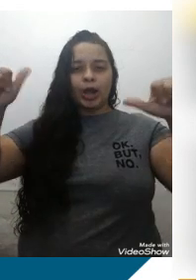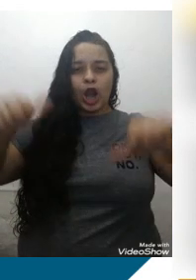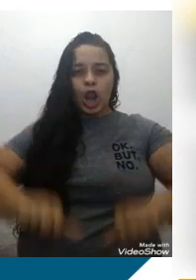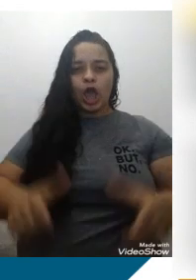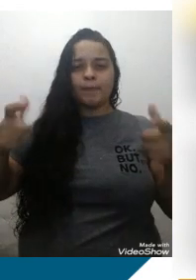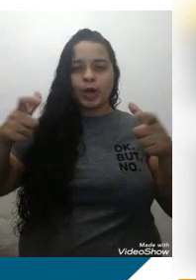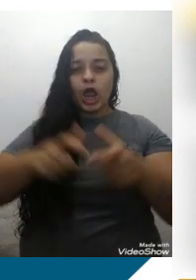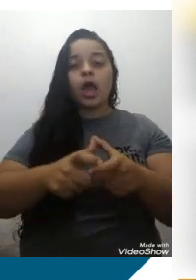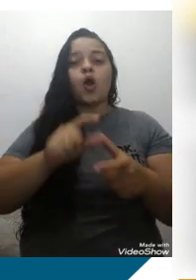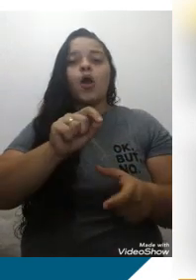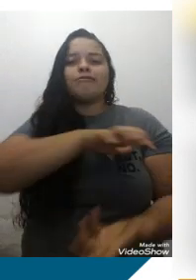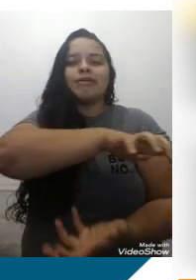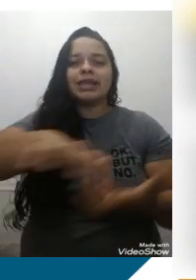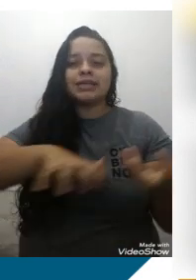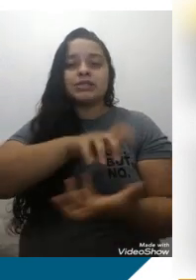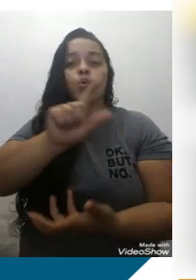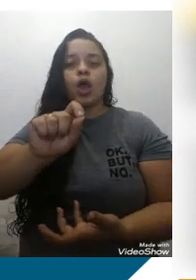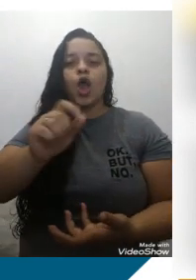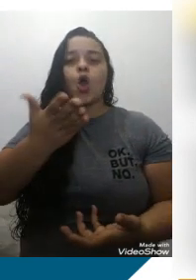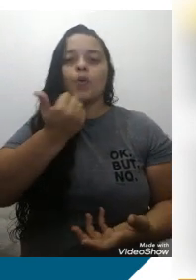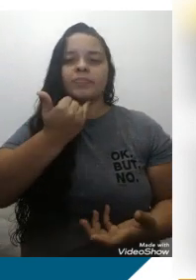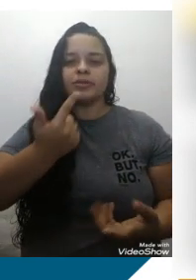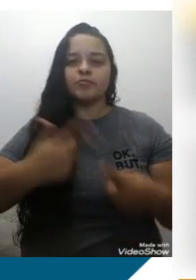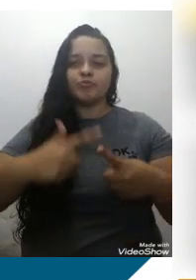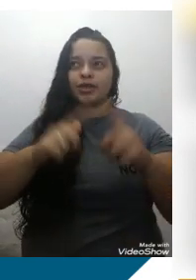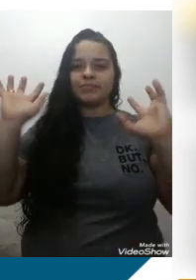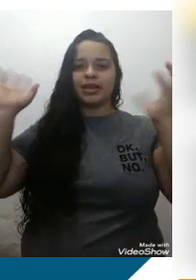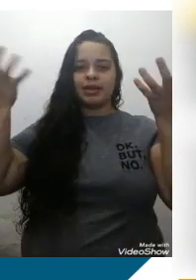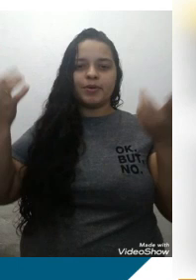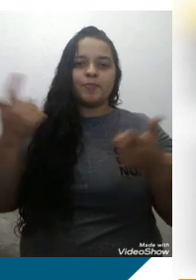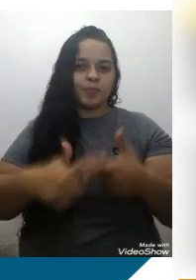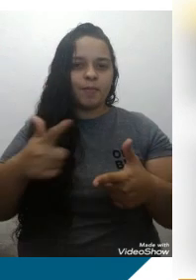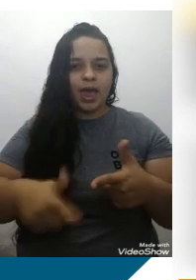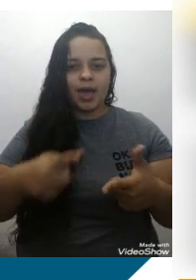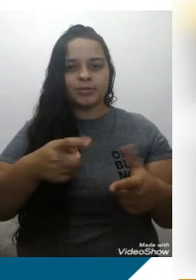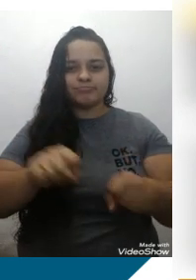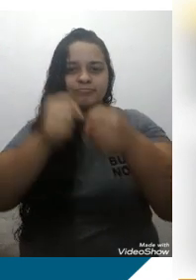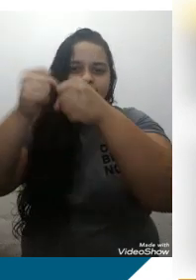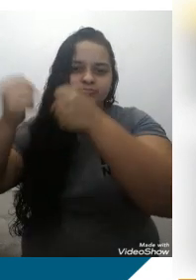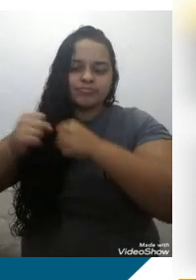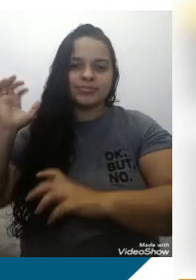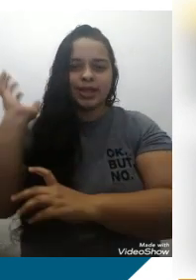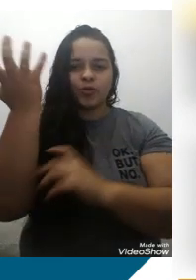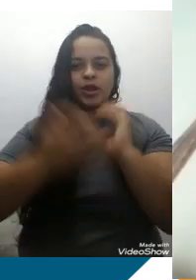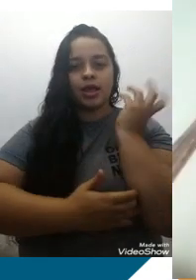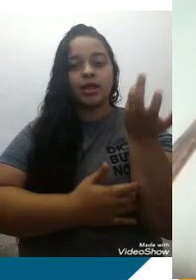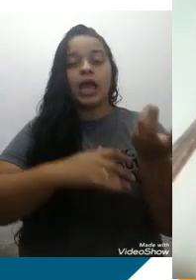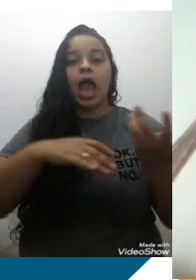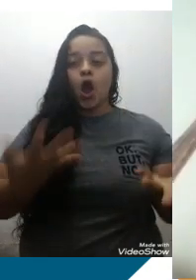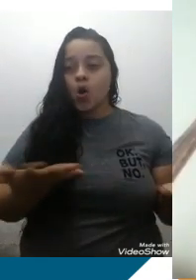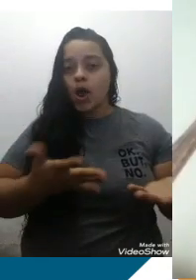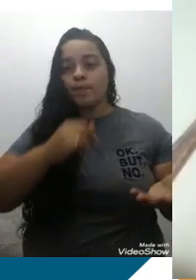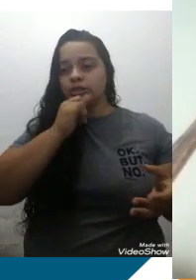com crises alimentares que vieram de uma exploração predatória da natureza. Agora, pelo contrário, os povos que se organizavam